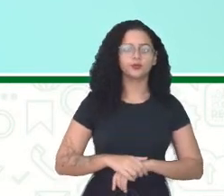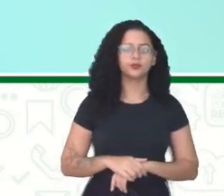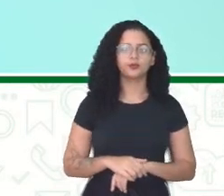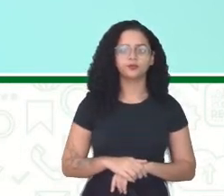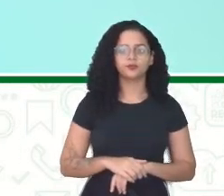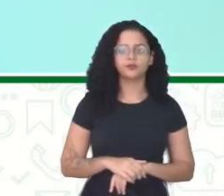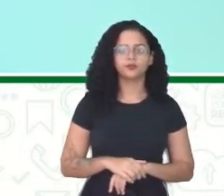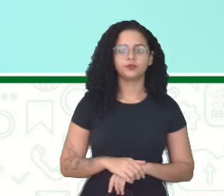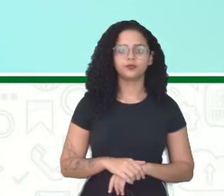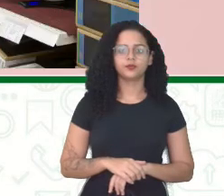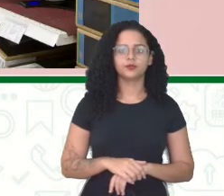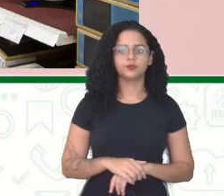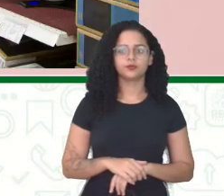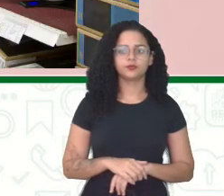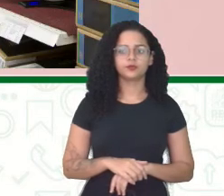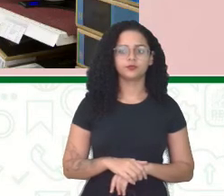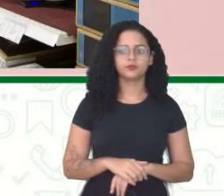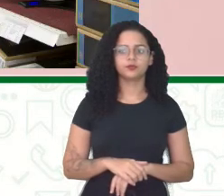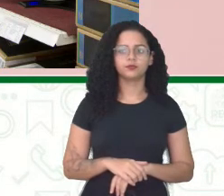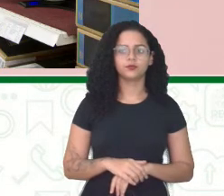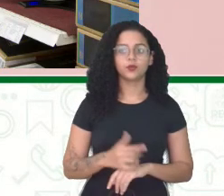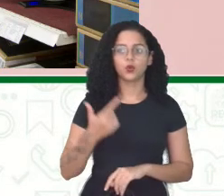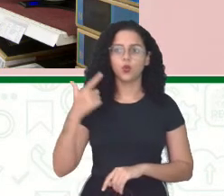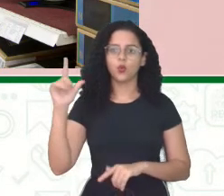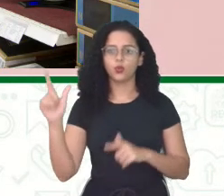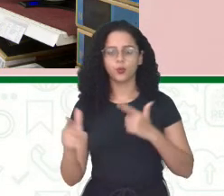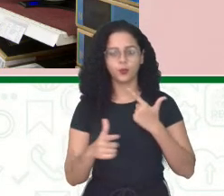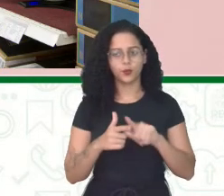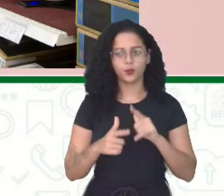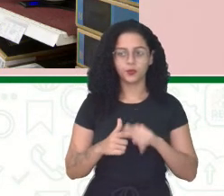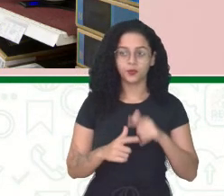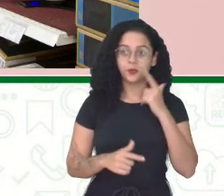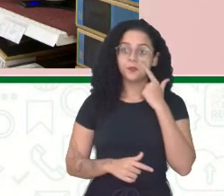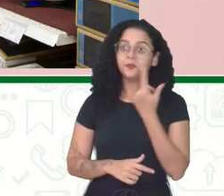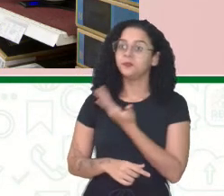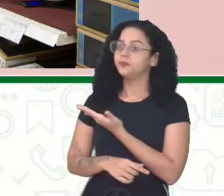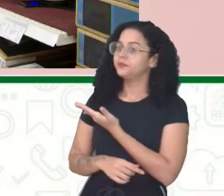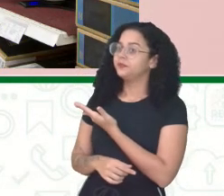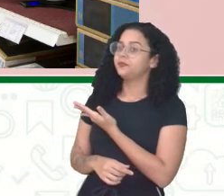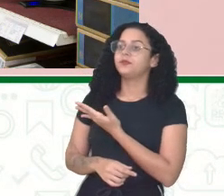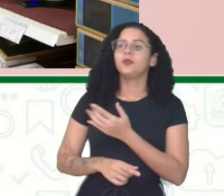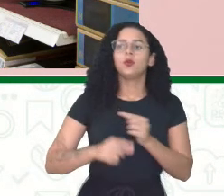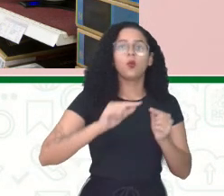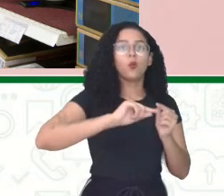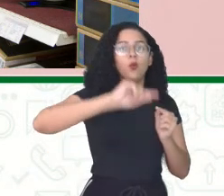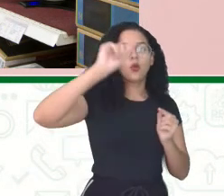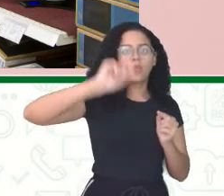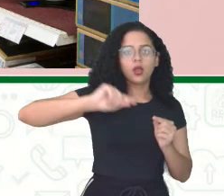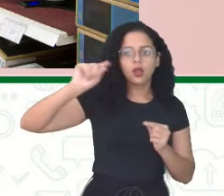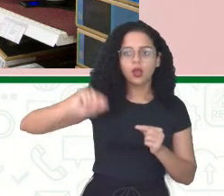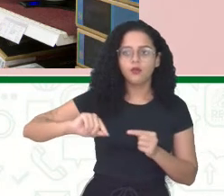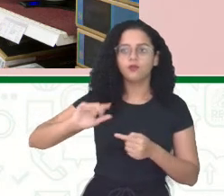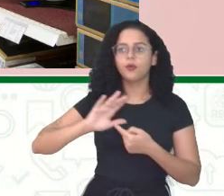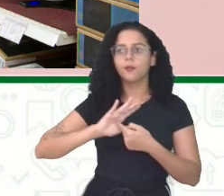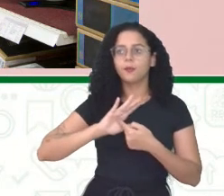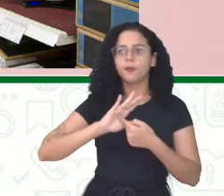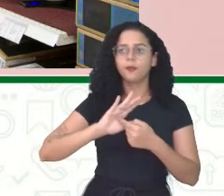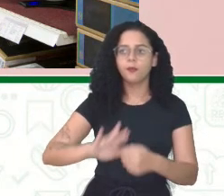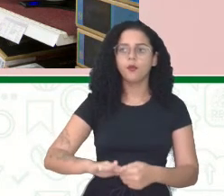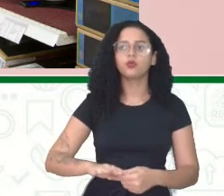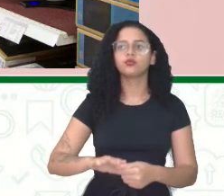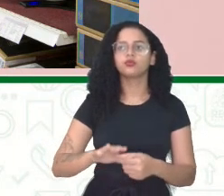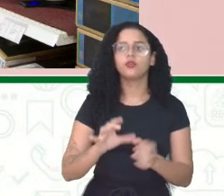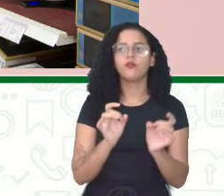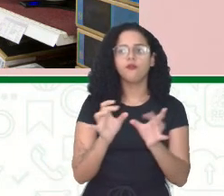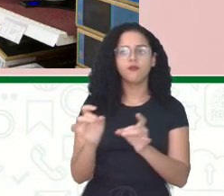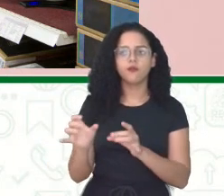votos. Vamos ao outro problema. Olha só. O gráfico a seguir representa a venda de televisores em